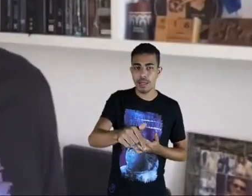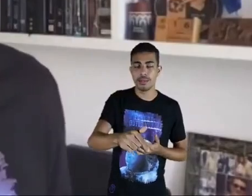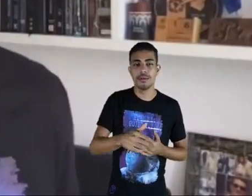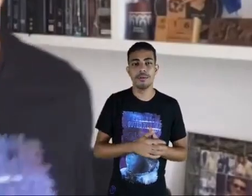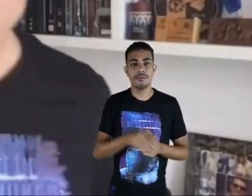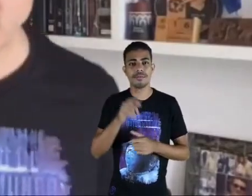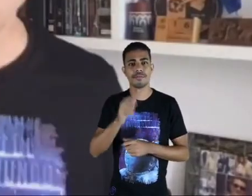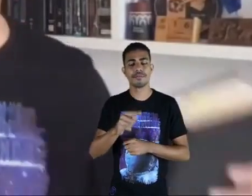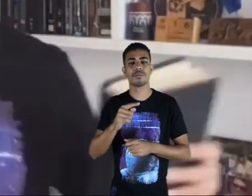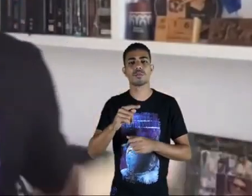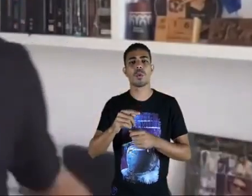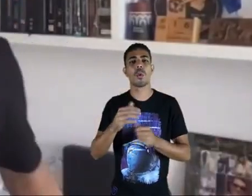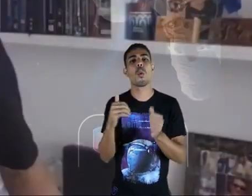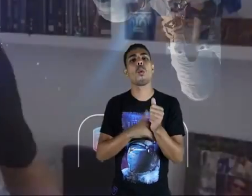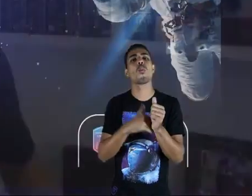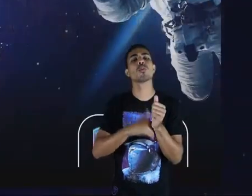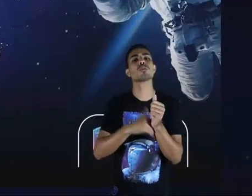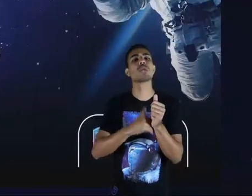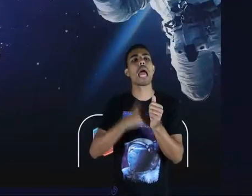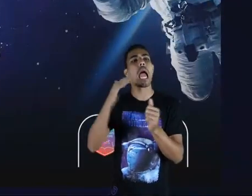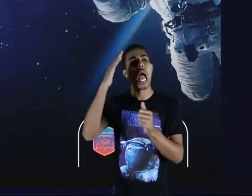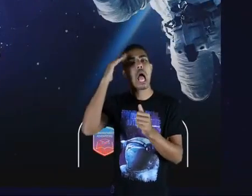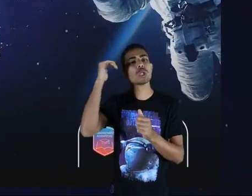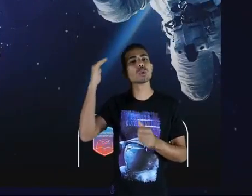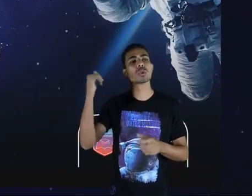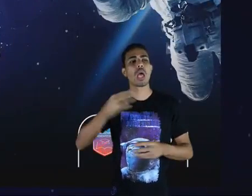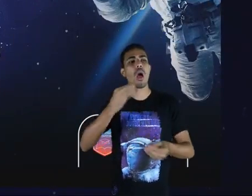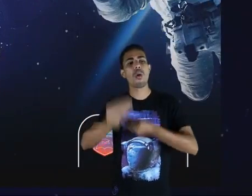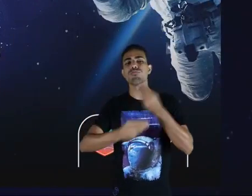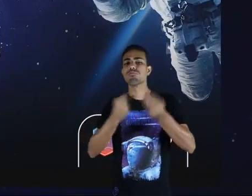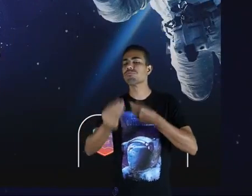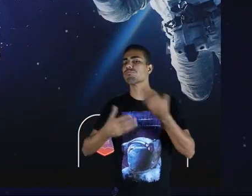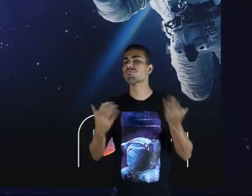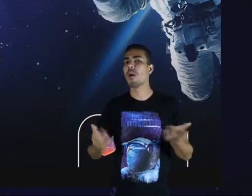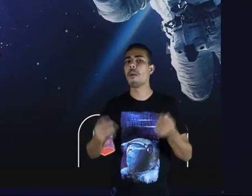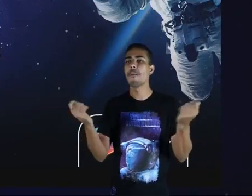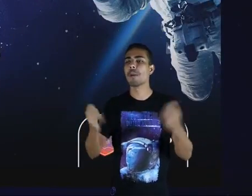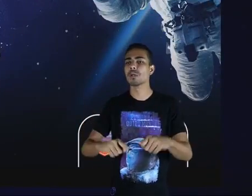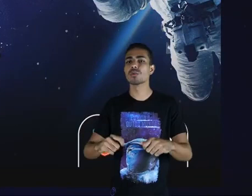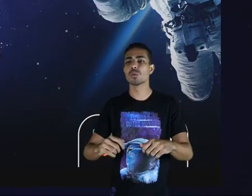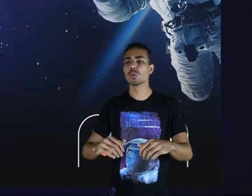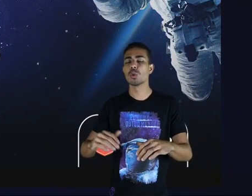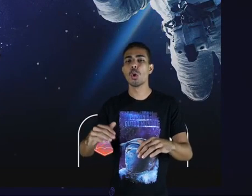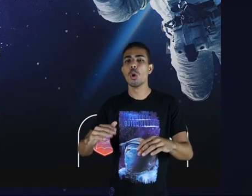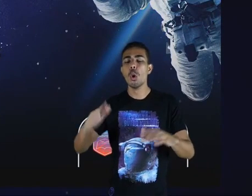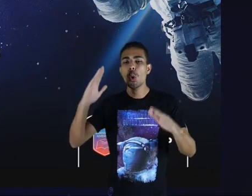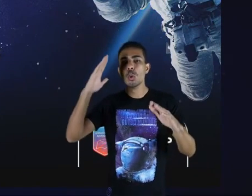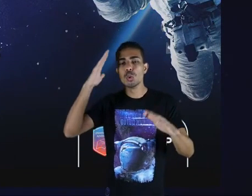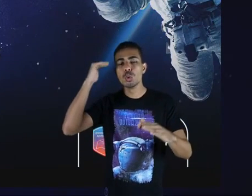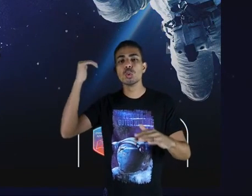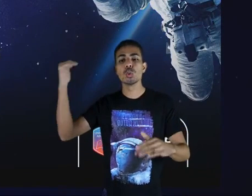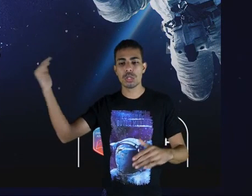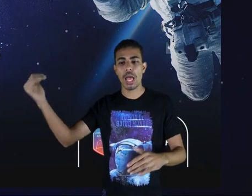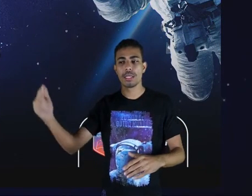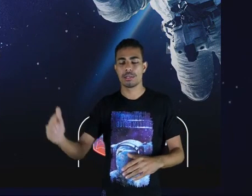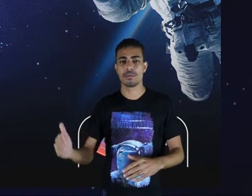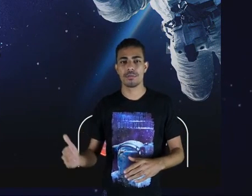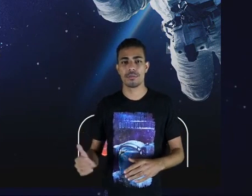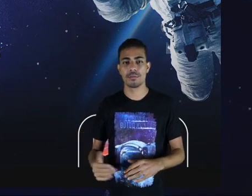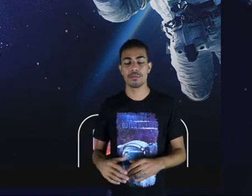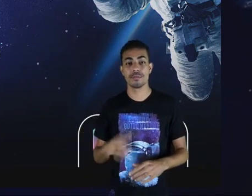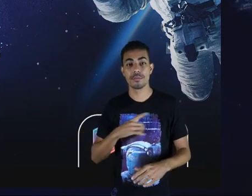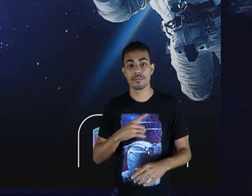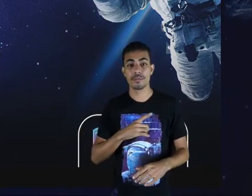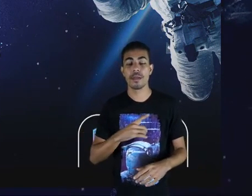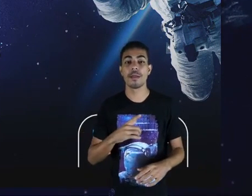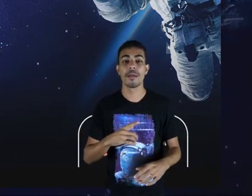do sucesso. Eu sou de outro mundo? Como eu consigo sucesso nisso? Hebreus 11, 27, e diz